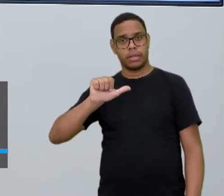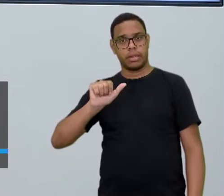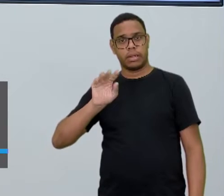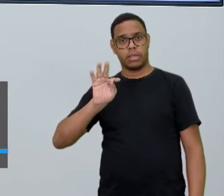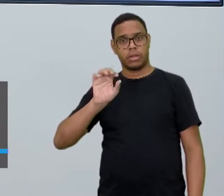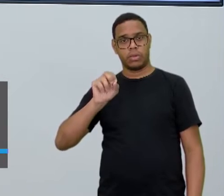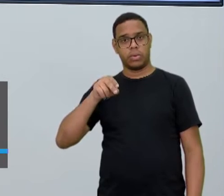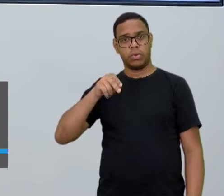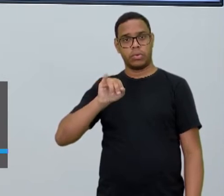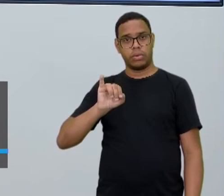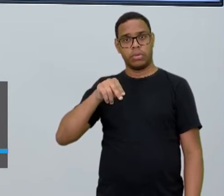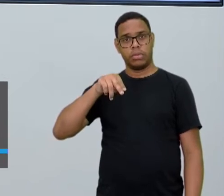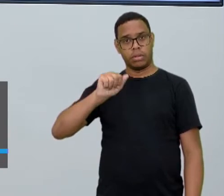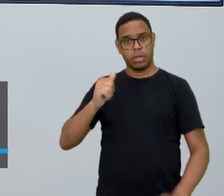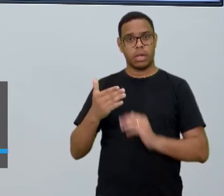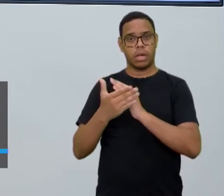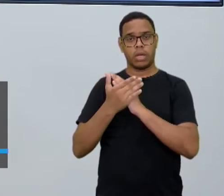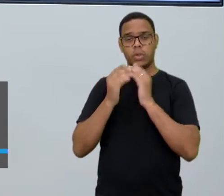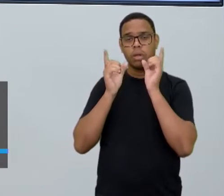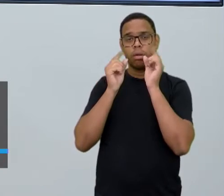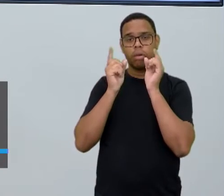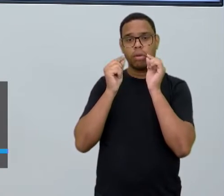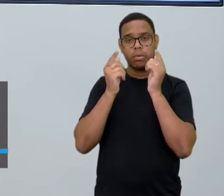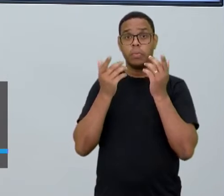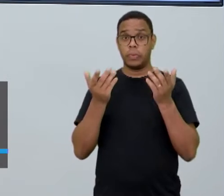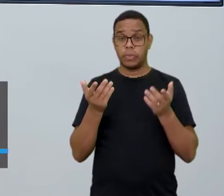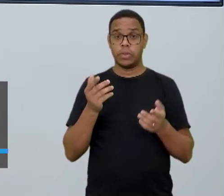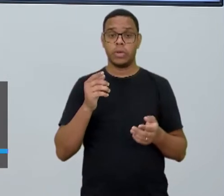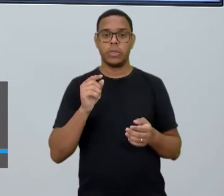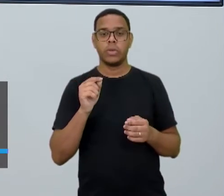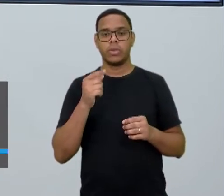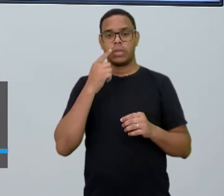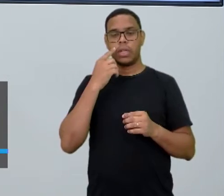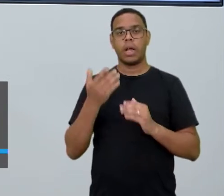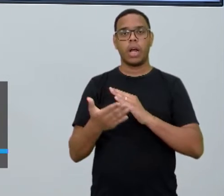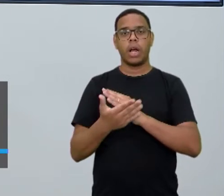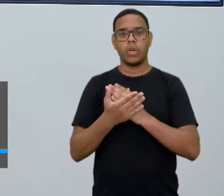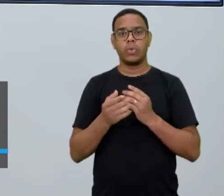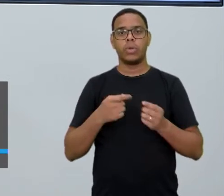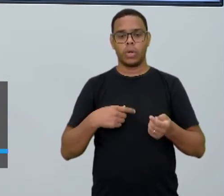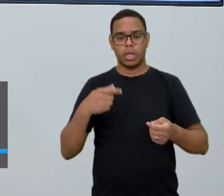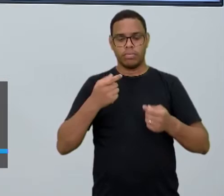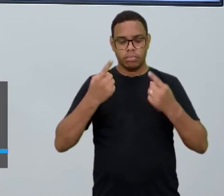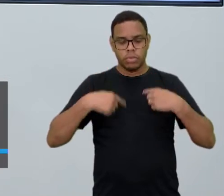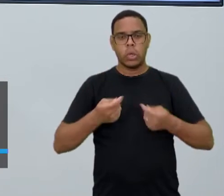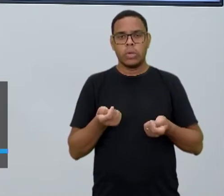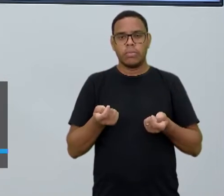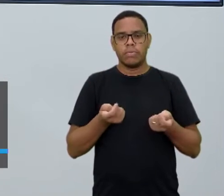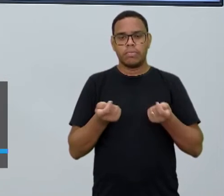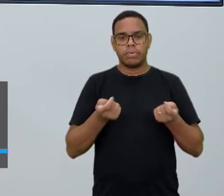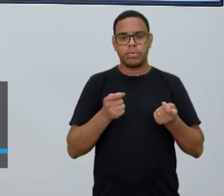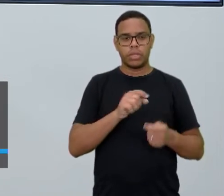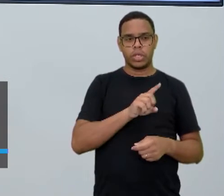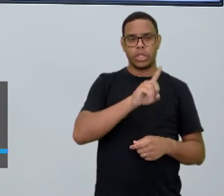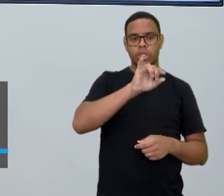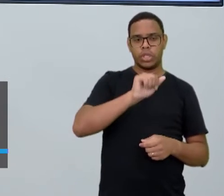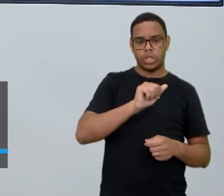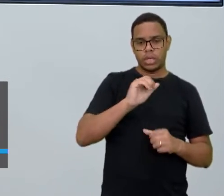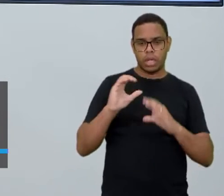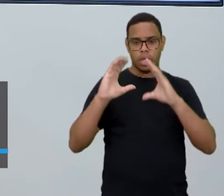suplementos de melatonina. E a melatonina, justamente isso, ela regula então a nossa percepção de dia e a